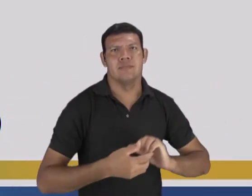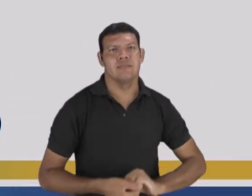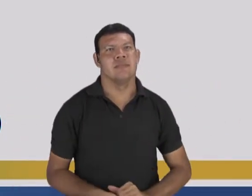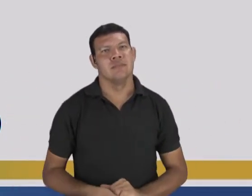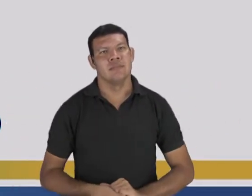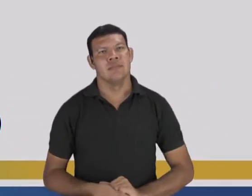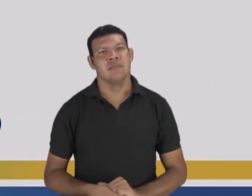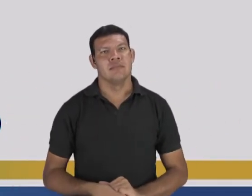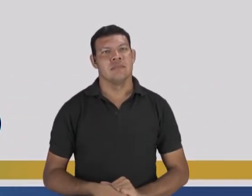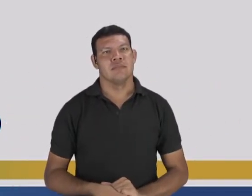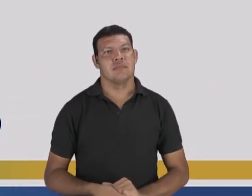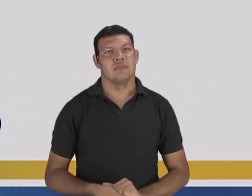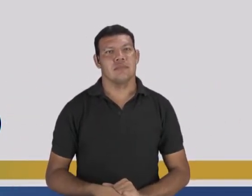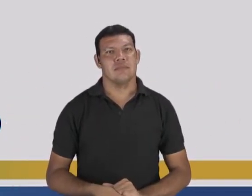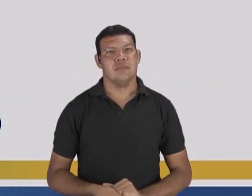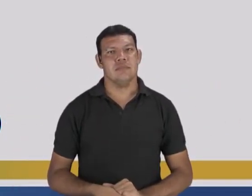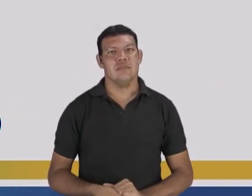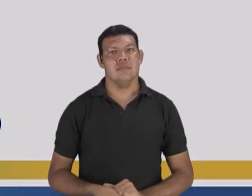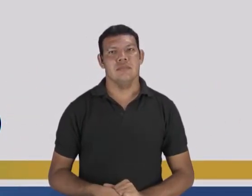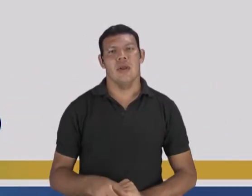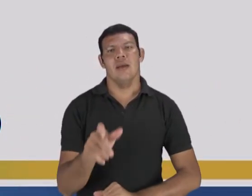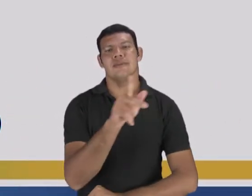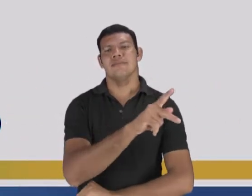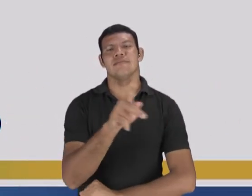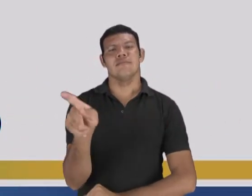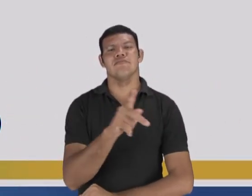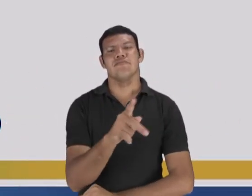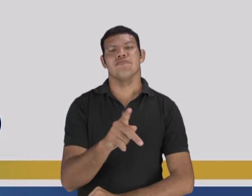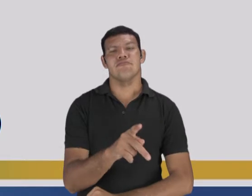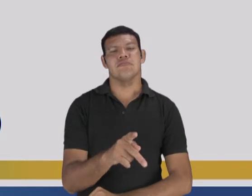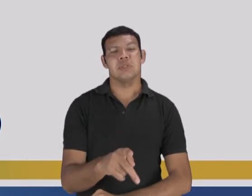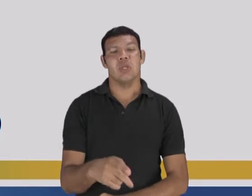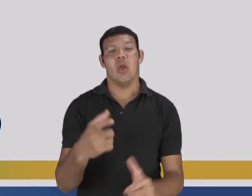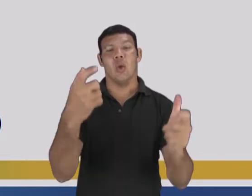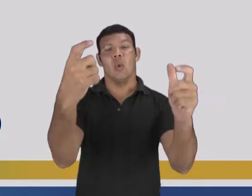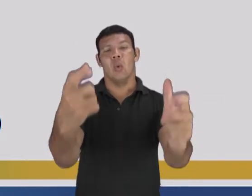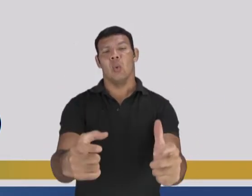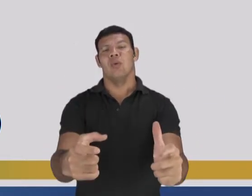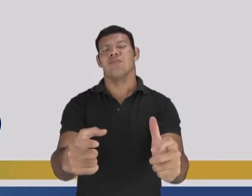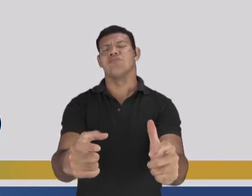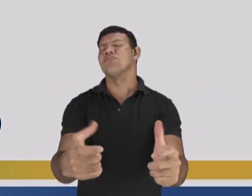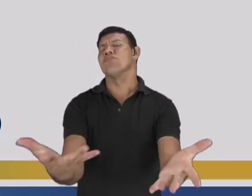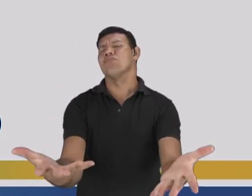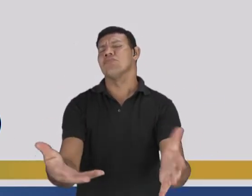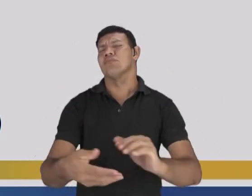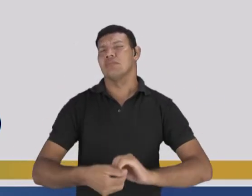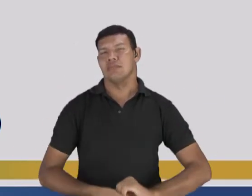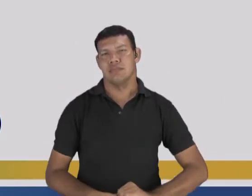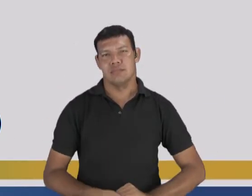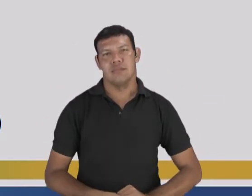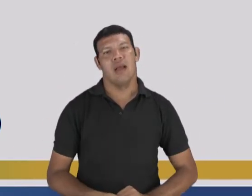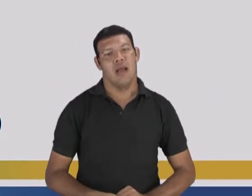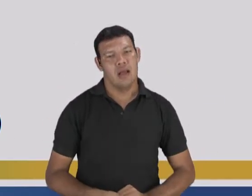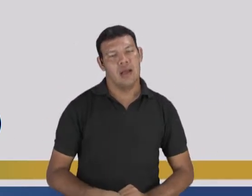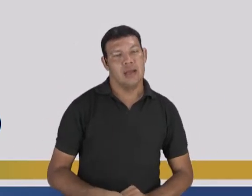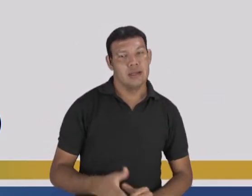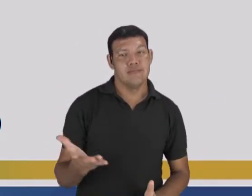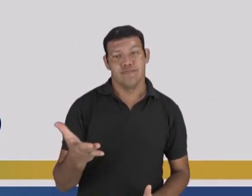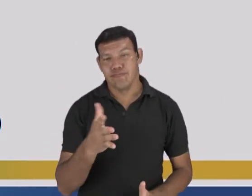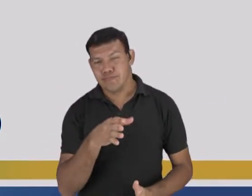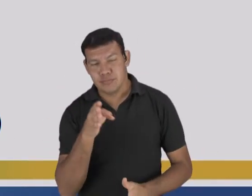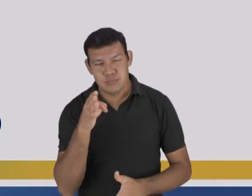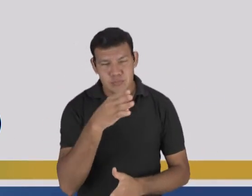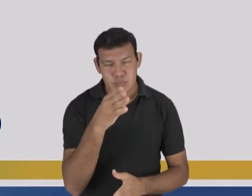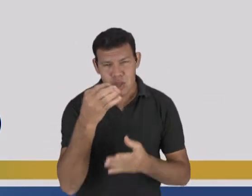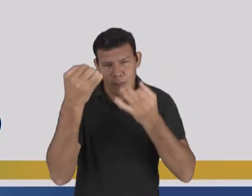dizendo assim, ó, professor, como é que eu faço para chegar ao centro? Aí a pessoa vai te explicar, né? Ali bem devagarzinho, como é que você faz para